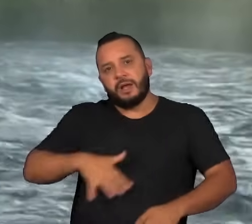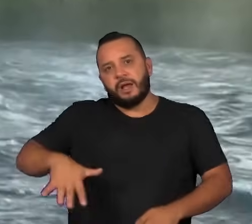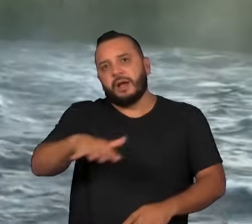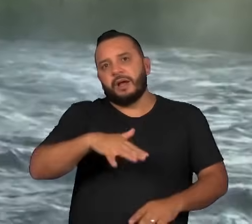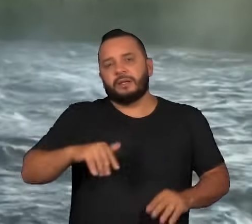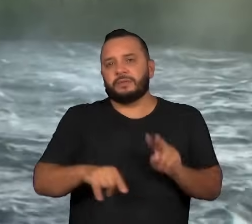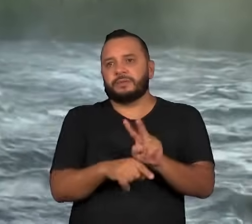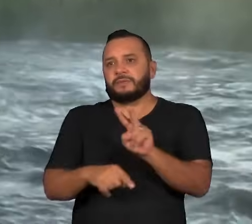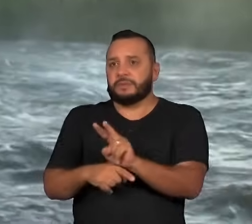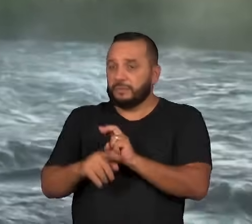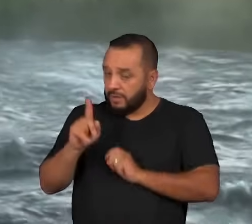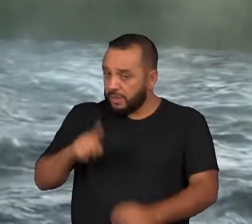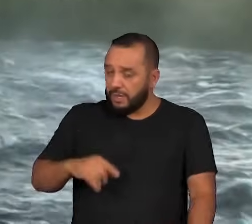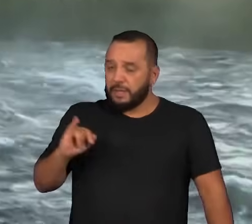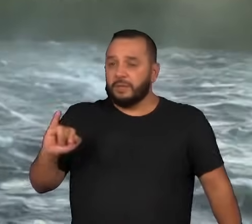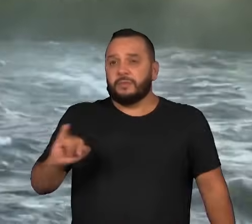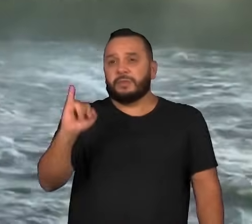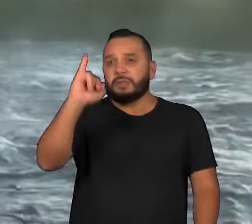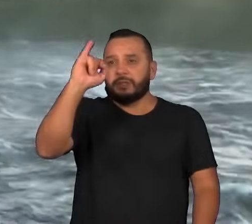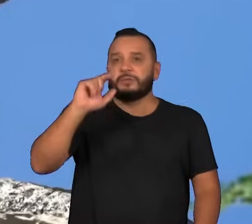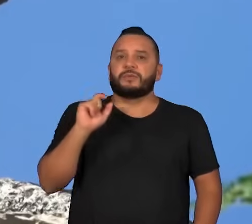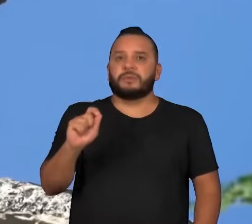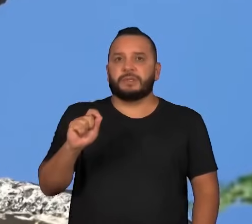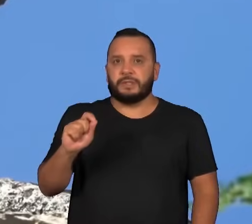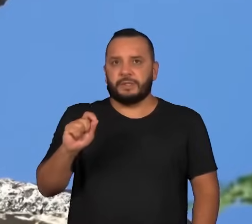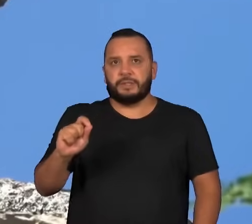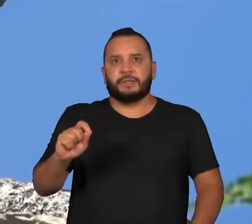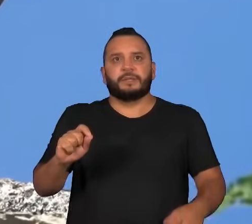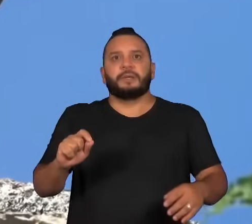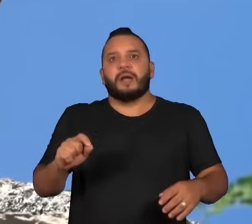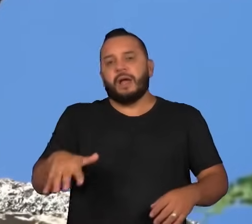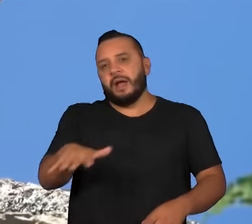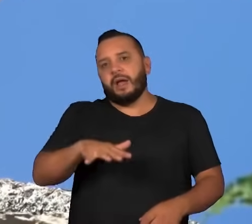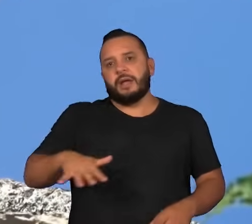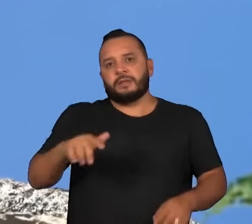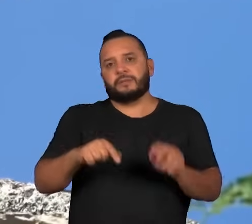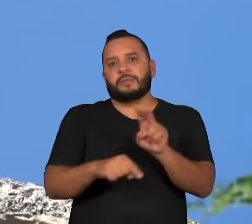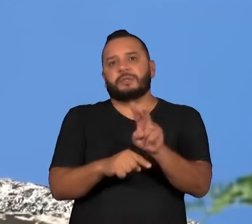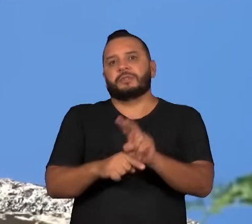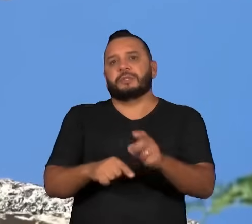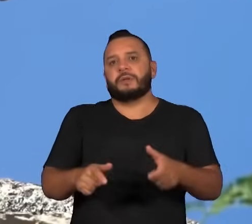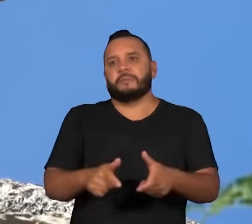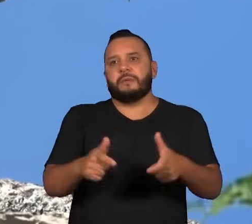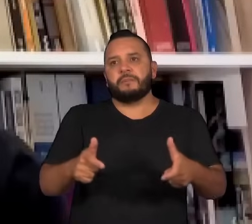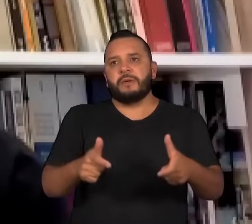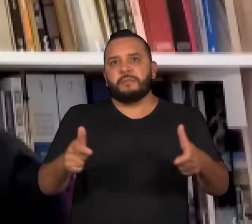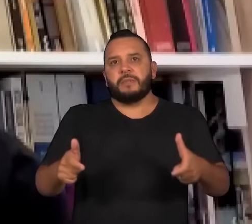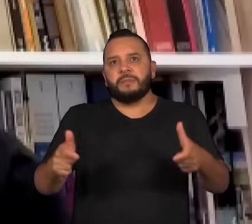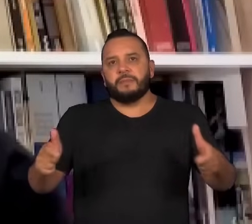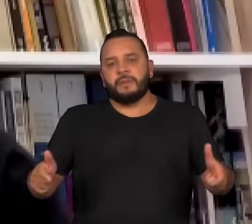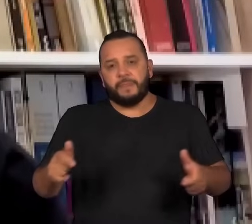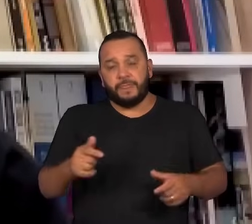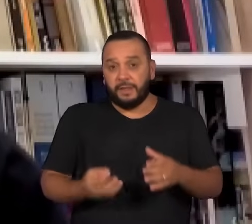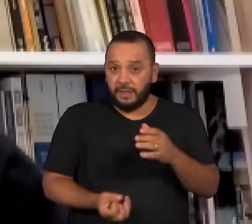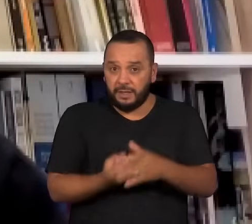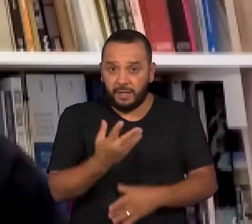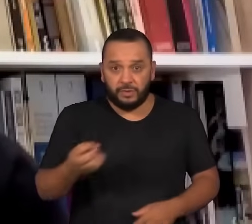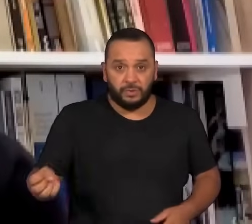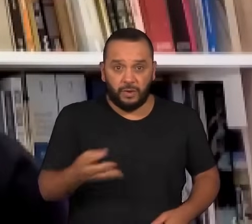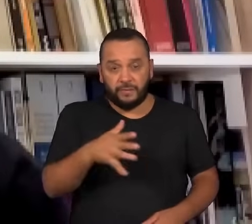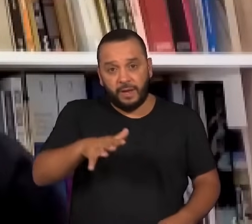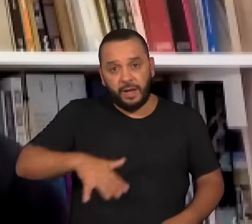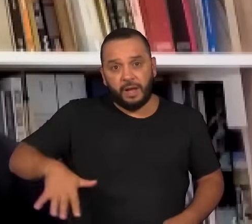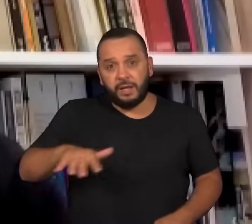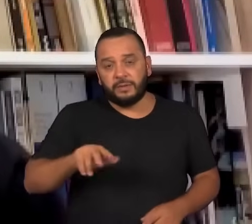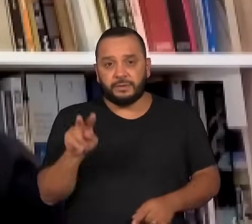O que seria fundamental é que a gente expandisse as áreas protegidas e criasse novas unidades de conservação em áreas